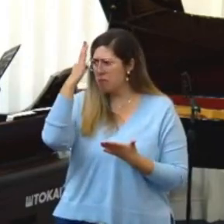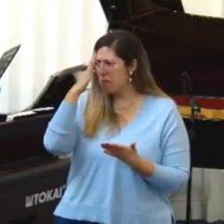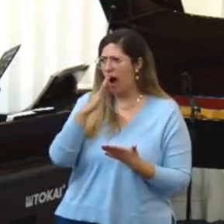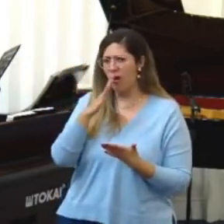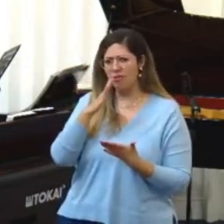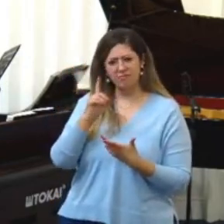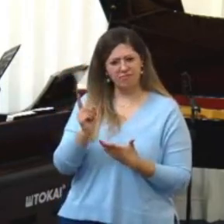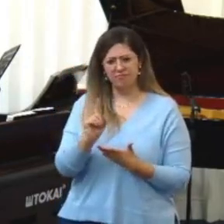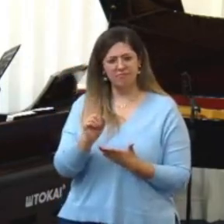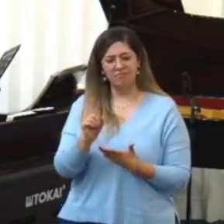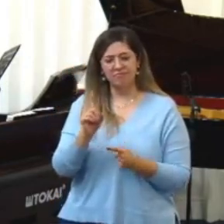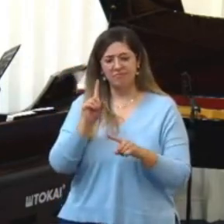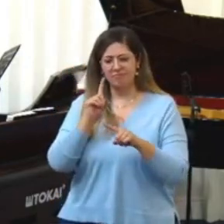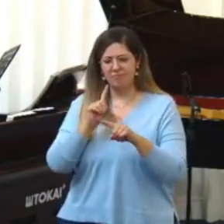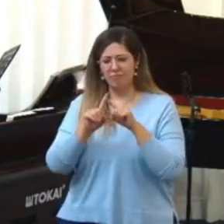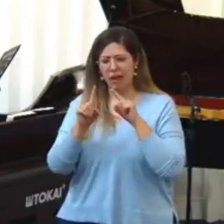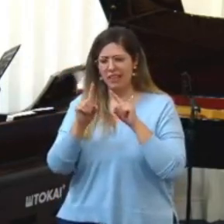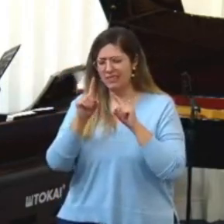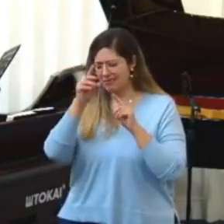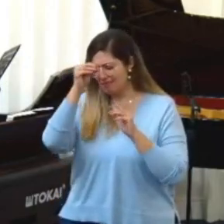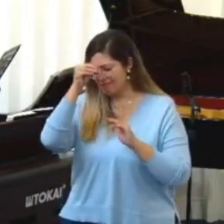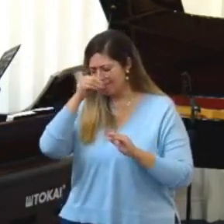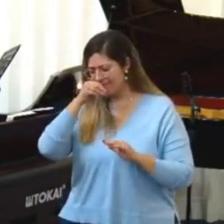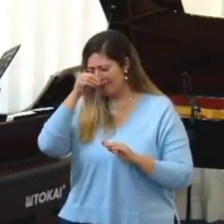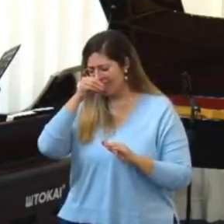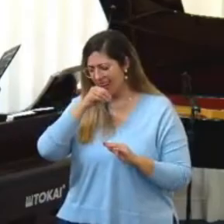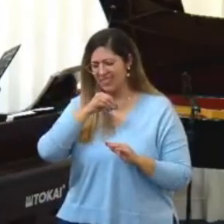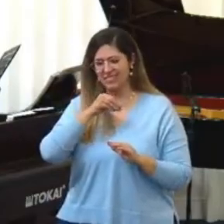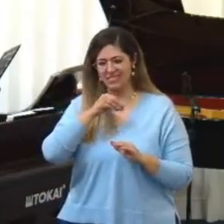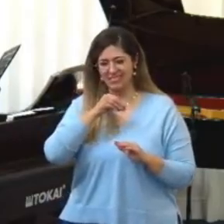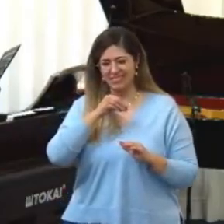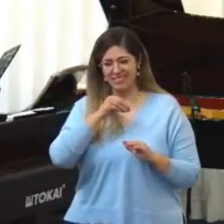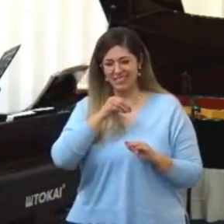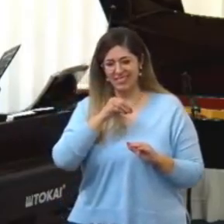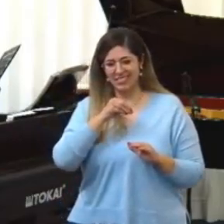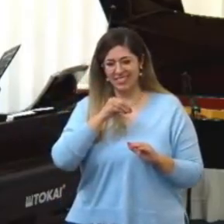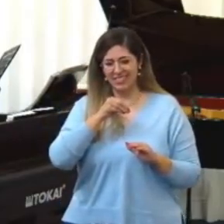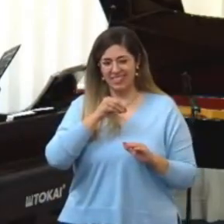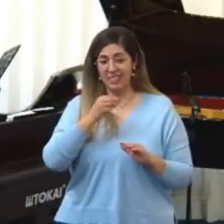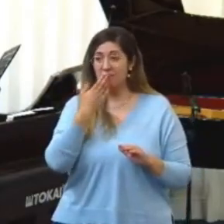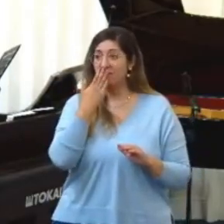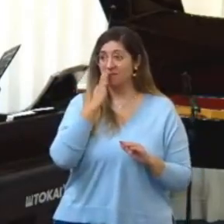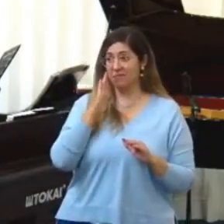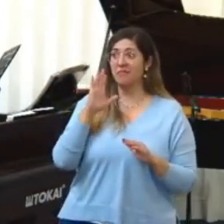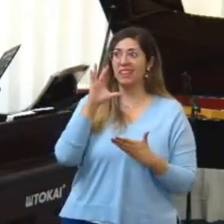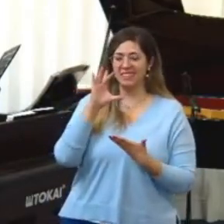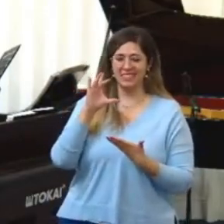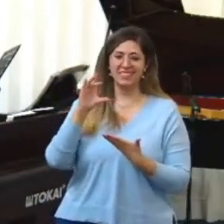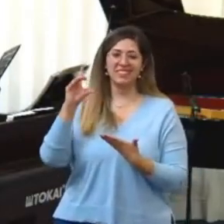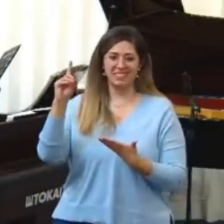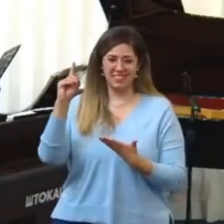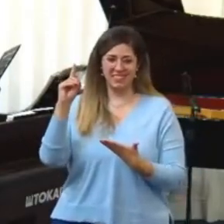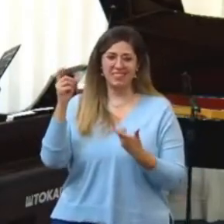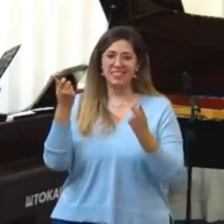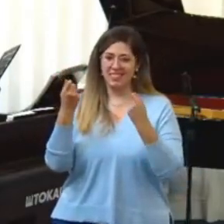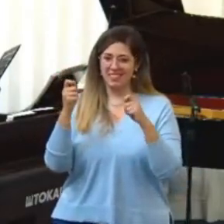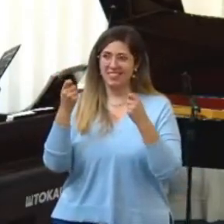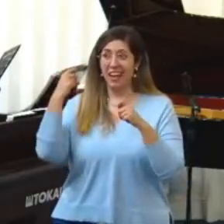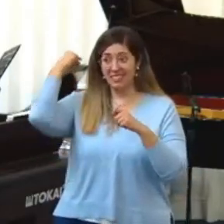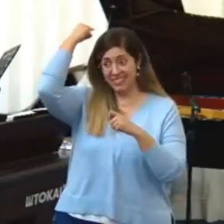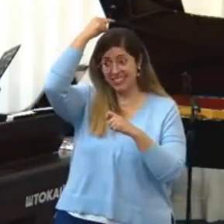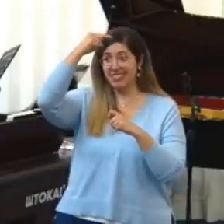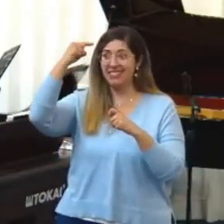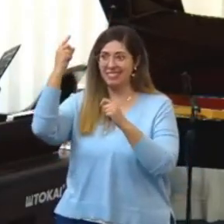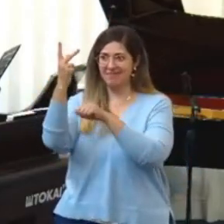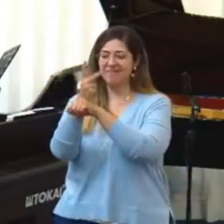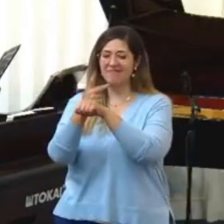mau, é que ele não conseguia ser o santo que o voto esperava que ele fosse. E então nós temos